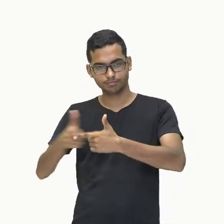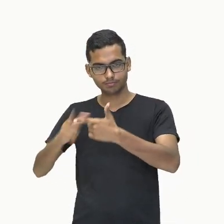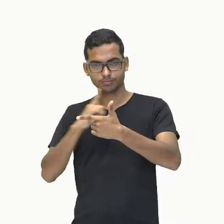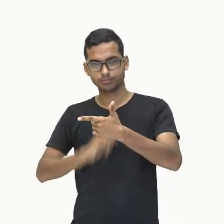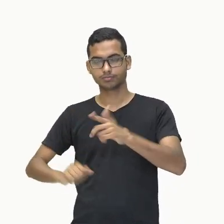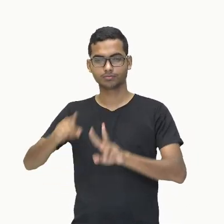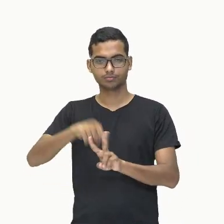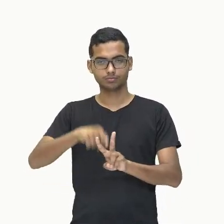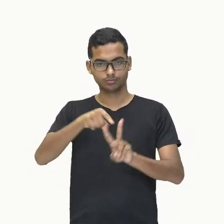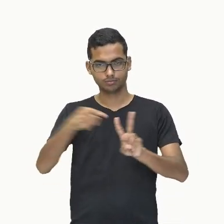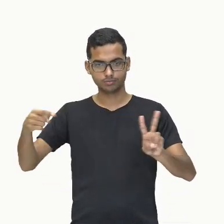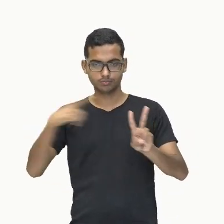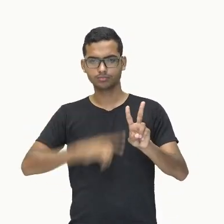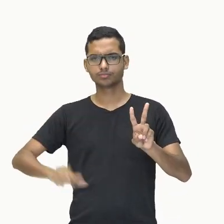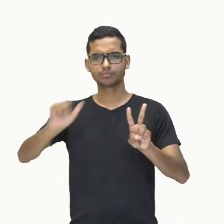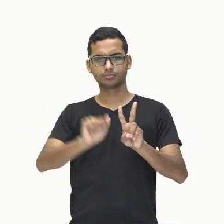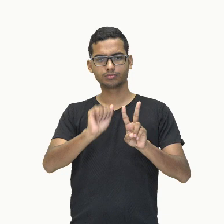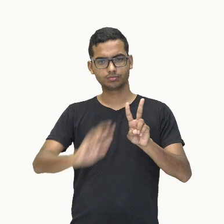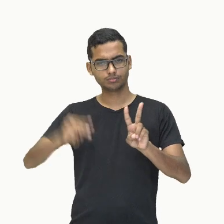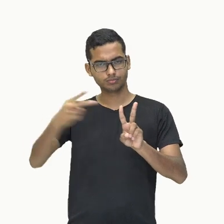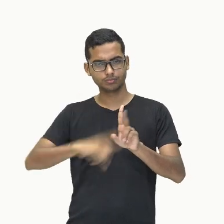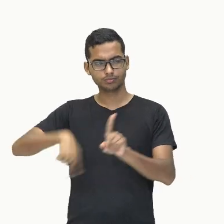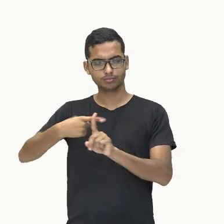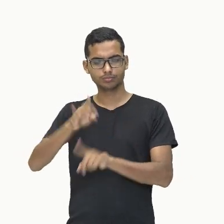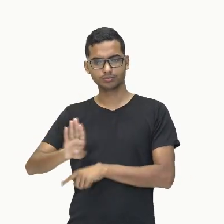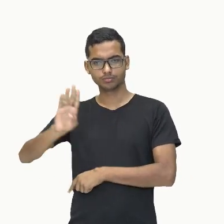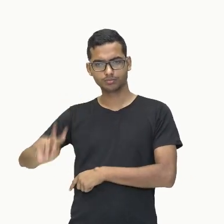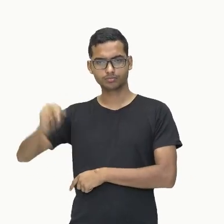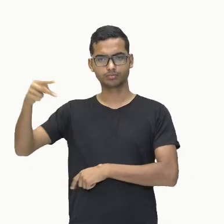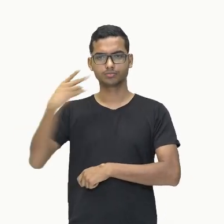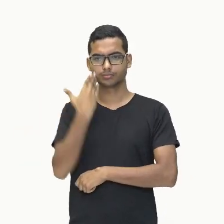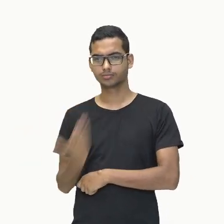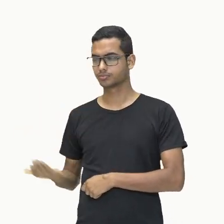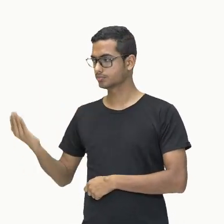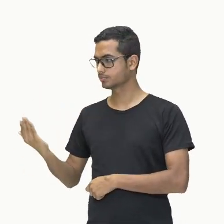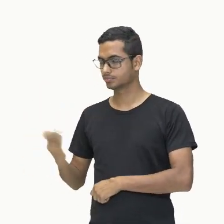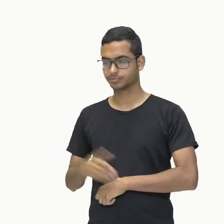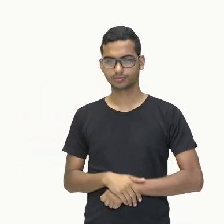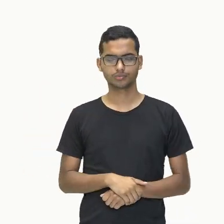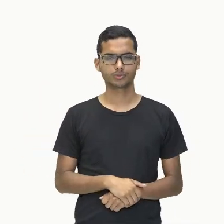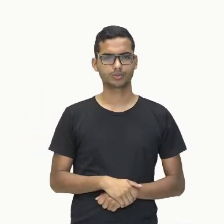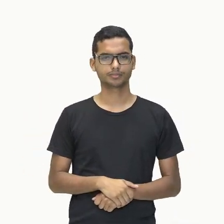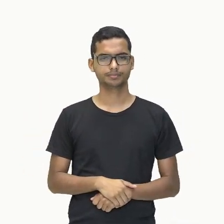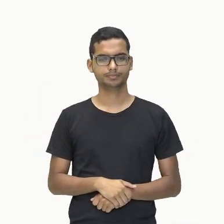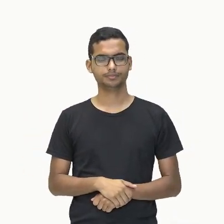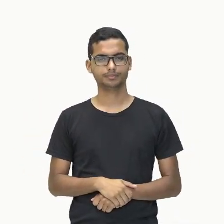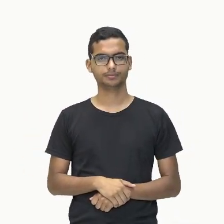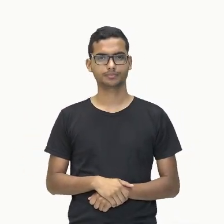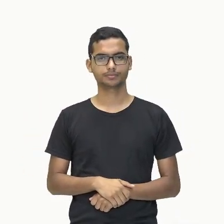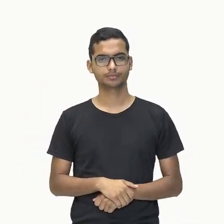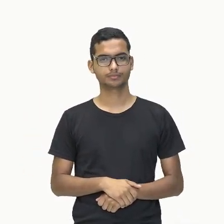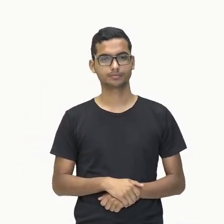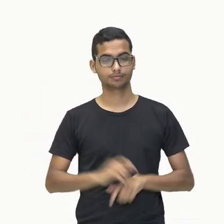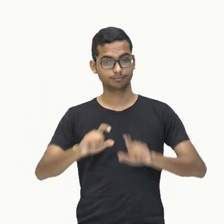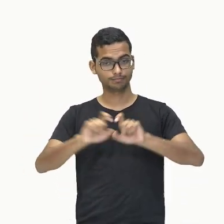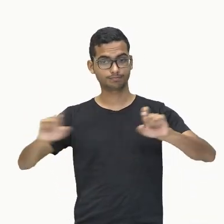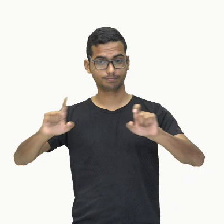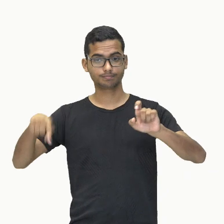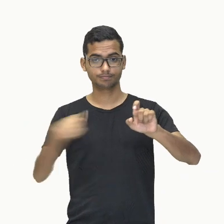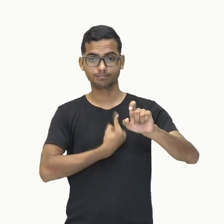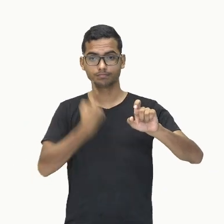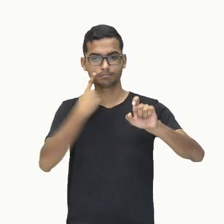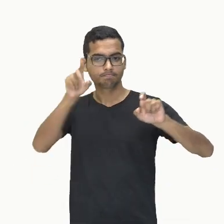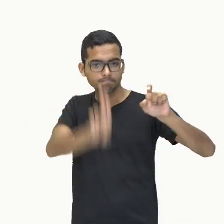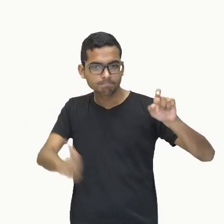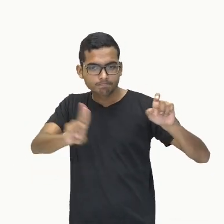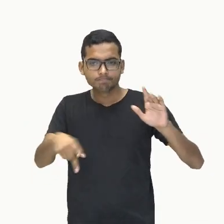Raiz quadrada de A ao quadrado mais B ao quadrado. É essa fórmula, então, que nós